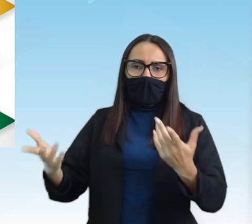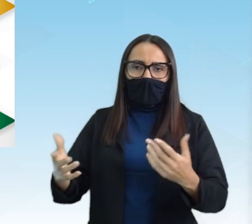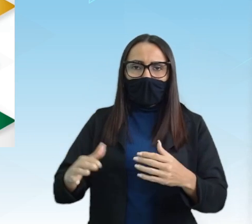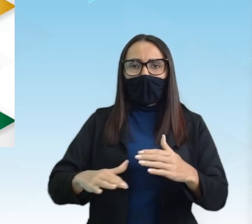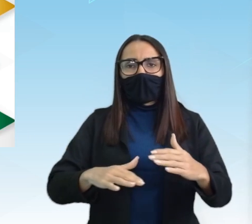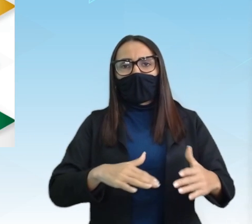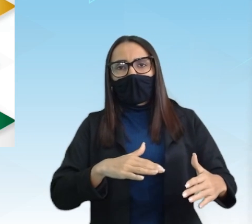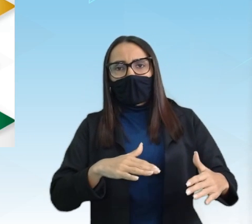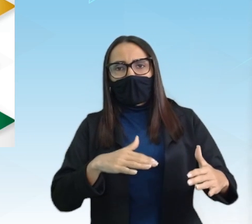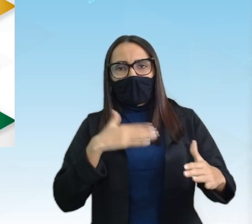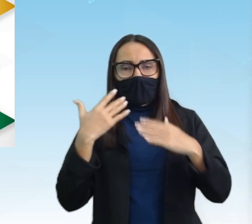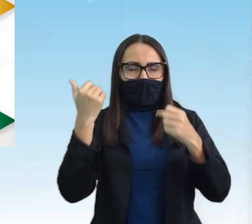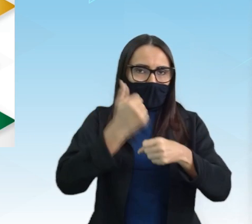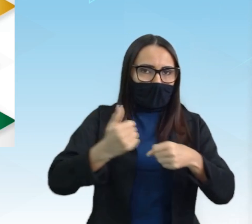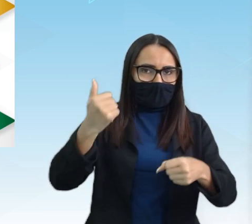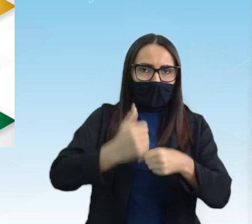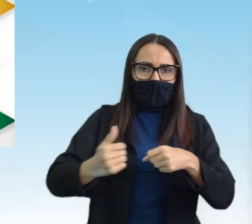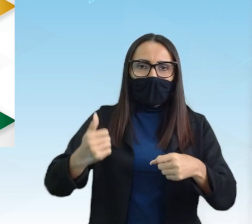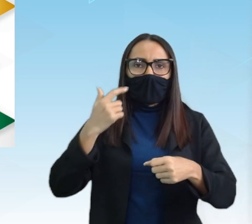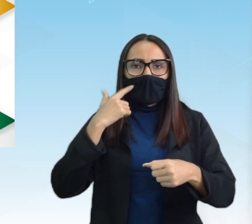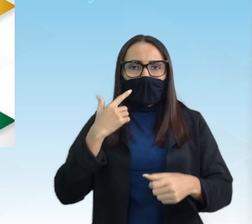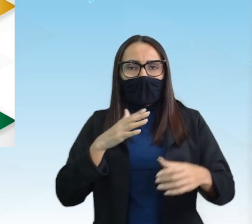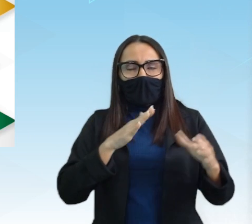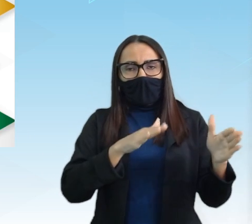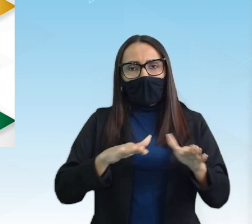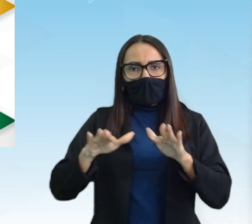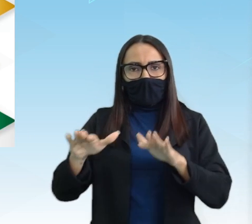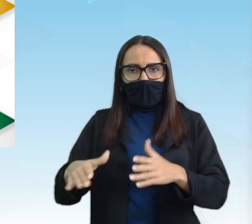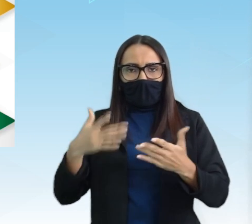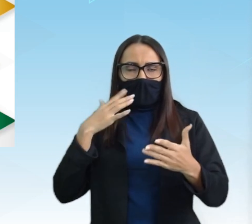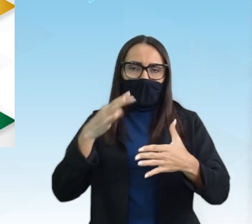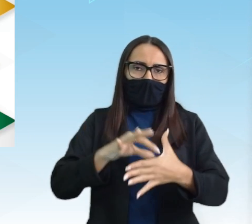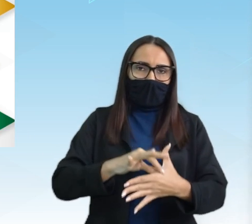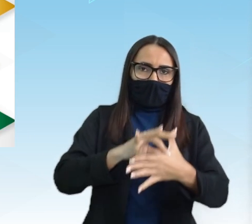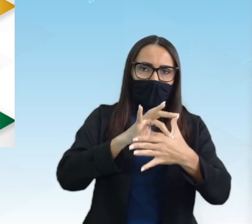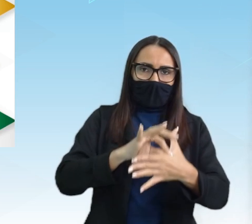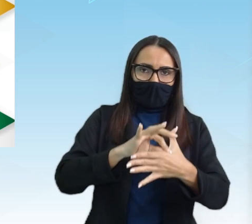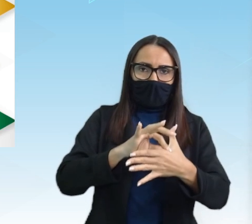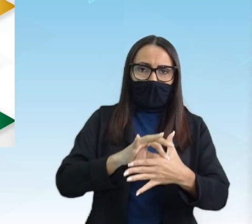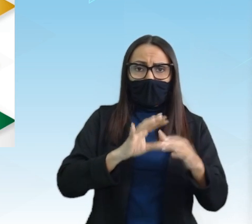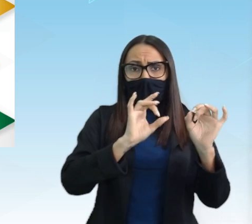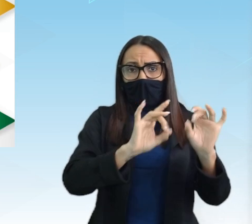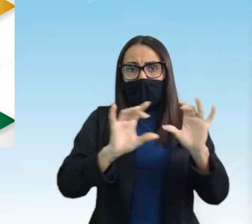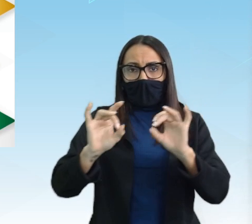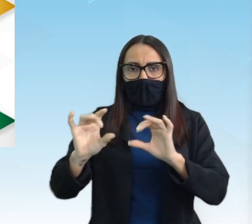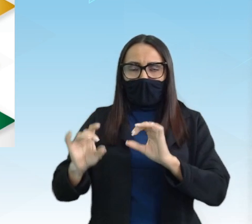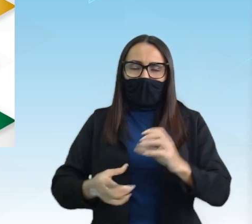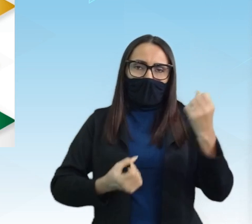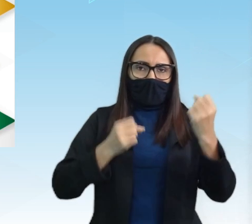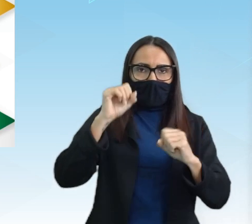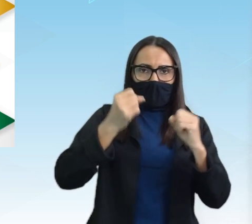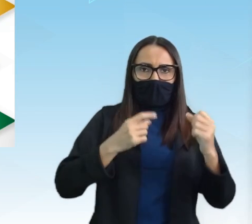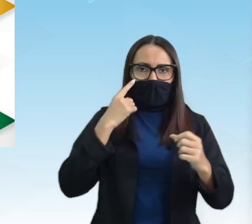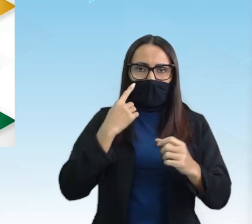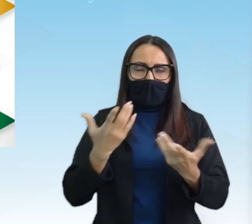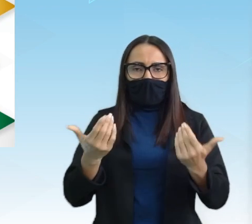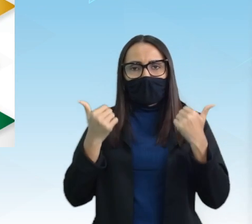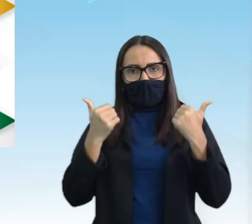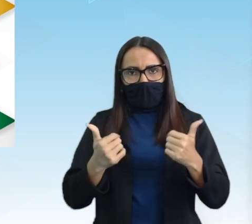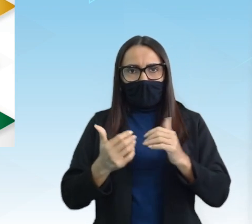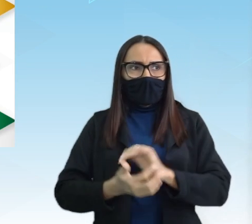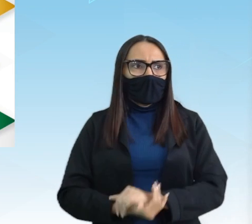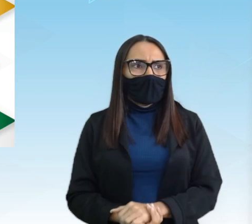ou seja, para ser sacrificado para poder chegar às carnes dele e seus derivados na nossa casa, nos açougues, tá